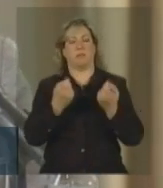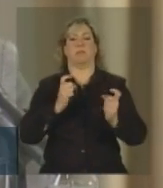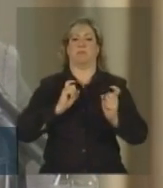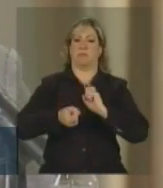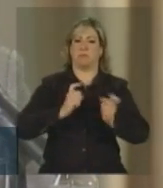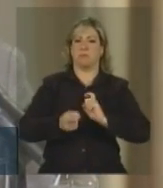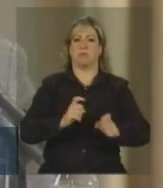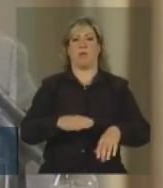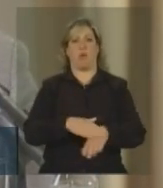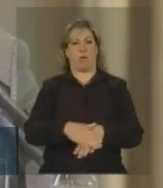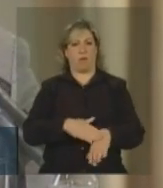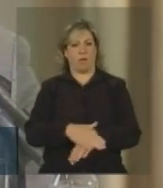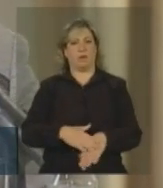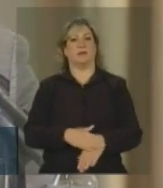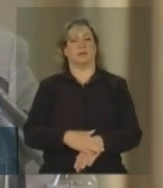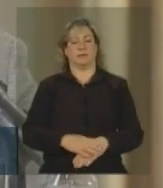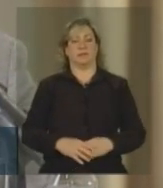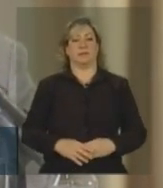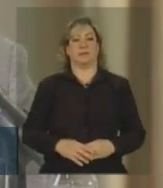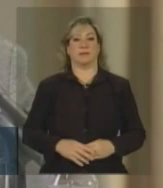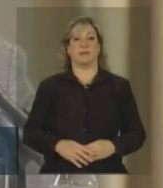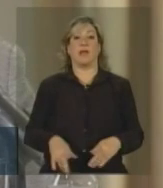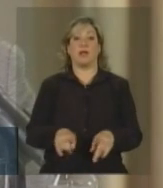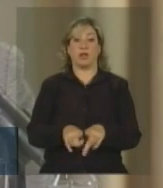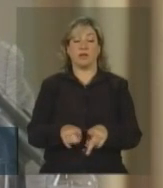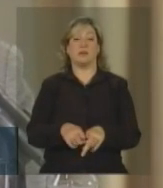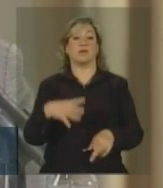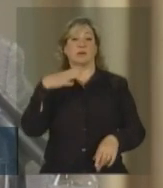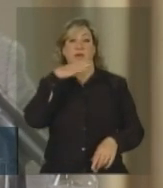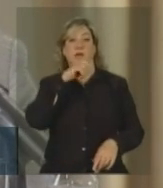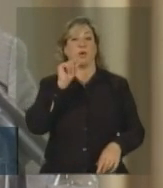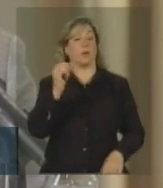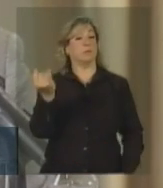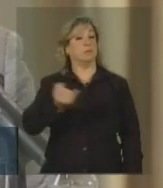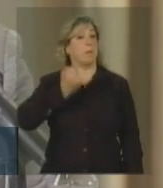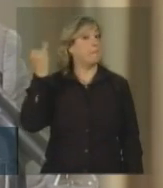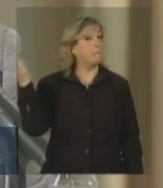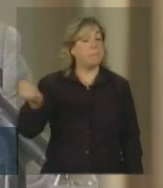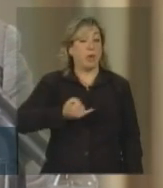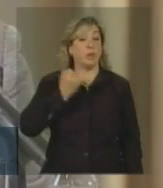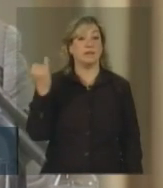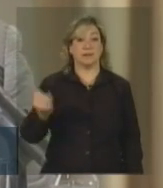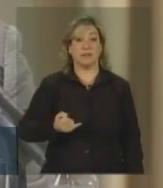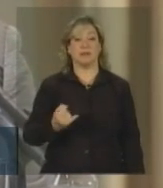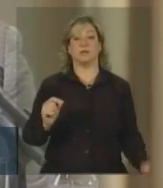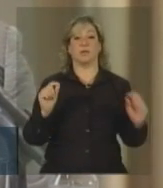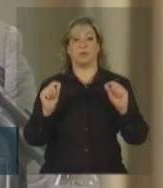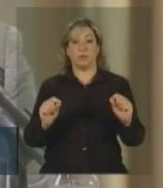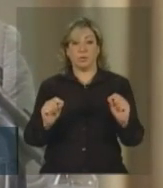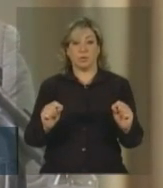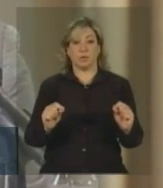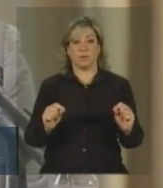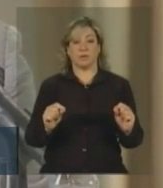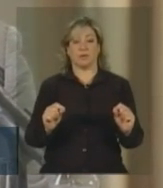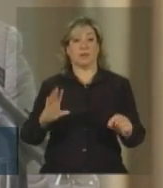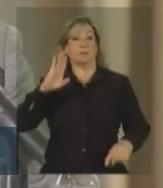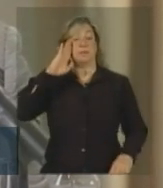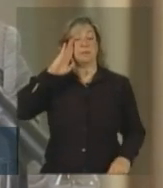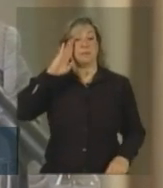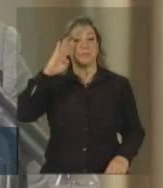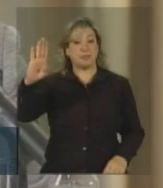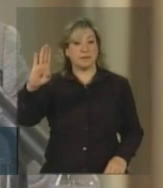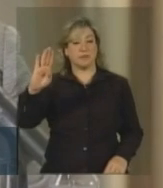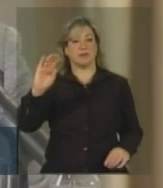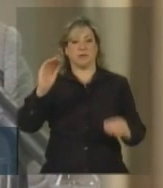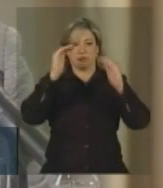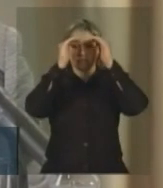discutir as saídas. Consideramos que é importantíssimo que a prioridade seja